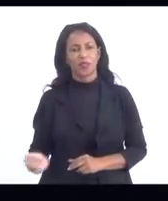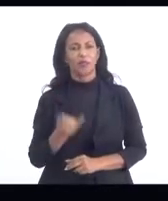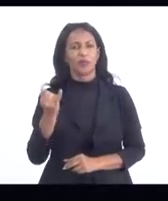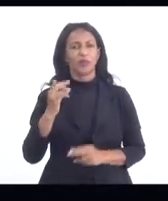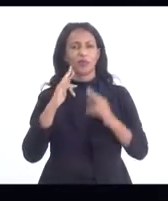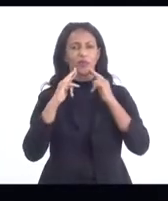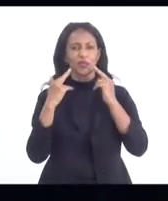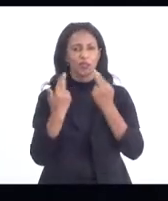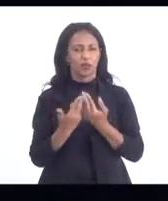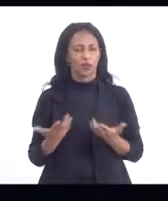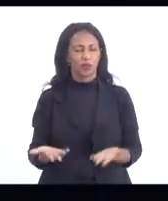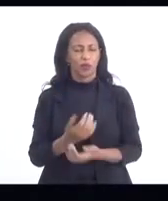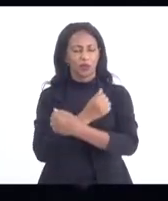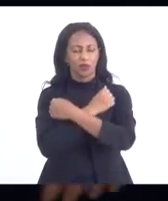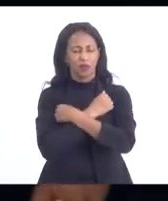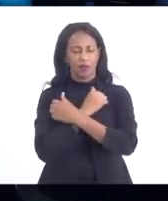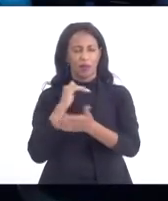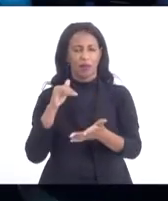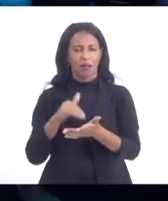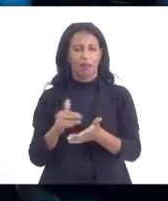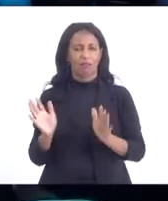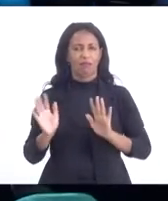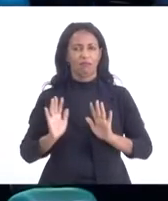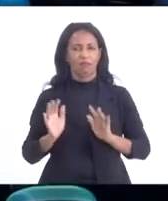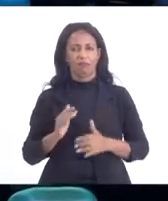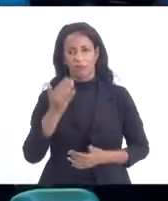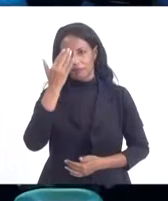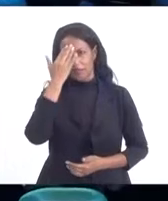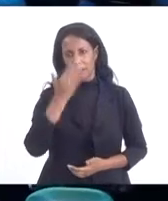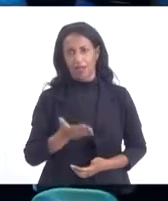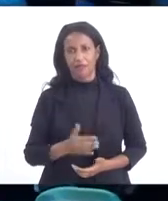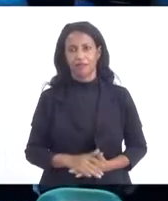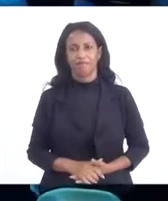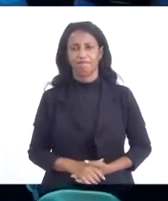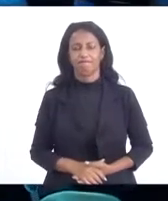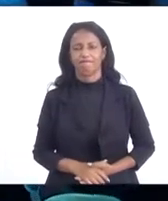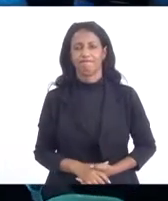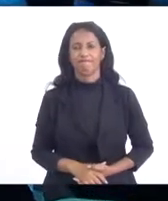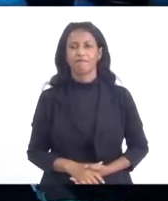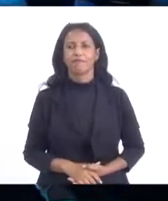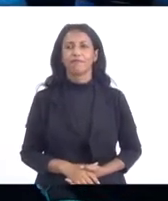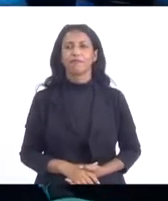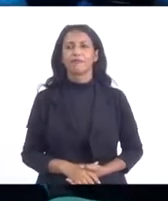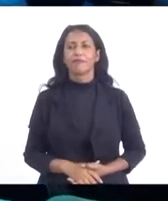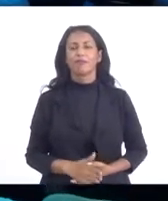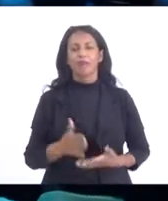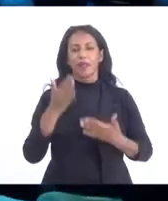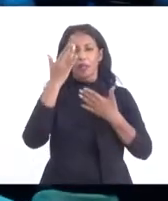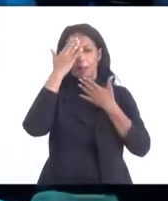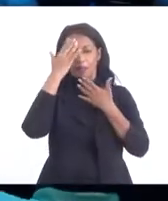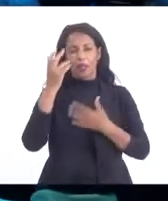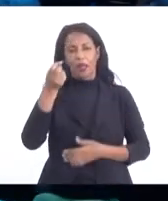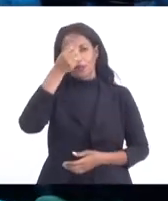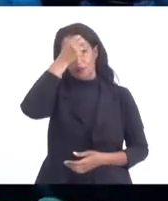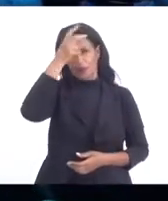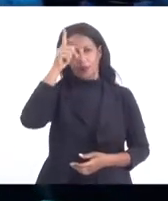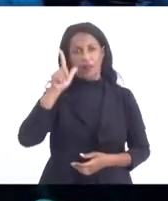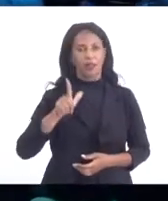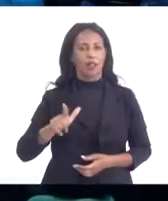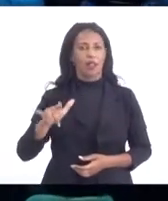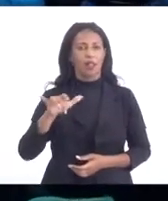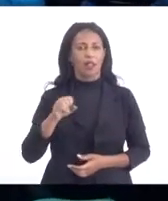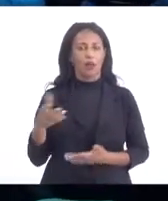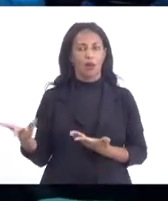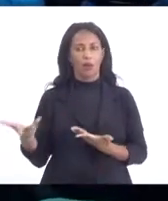como essa. Um abraço, até a próxima, muito obrigado. Obrigado, prefeito Léo Coutinho. Obrigado. Agora,